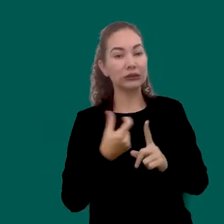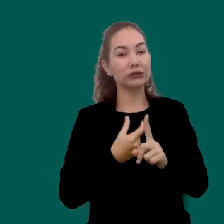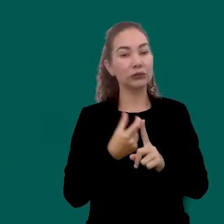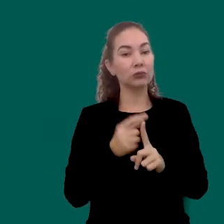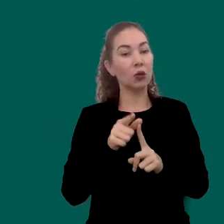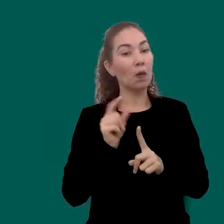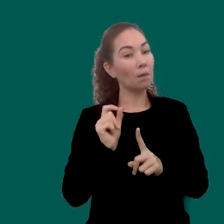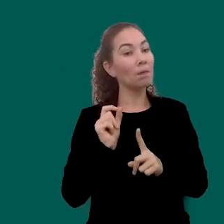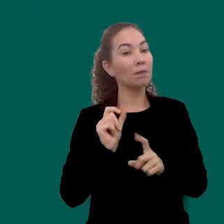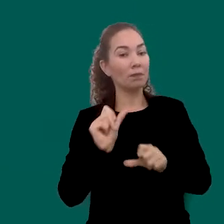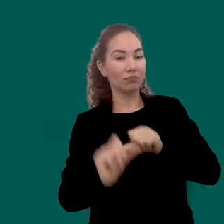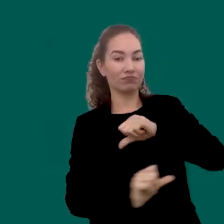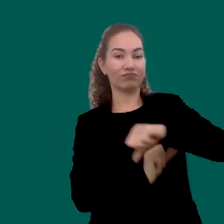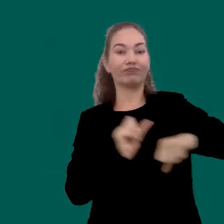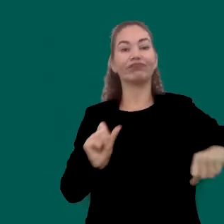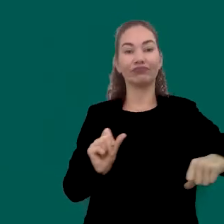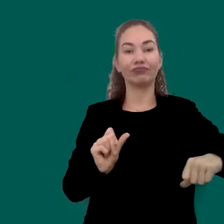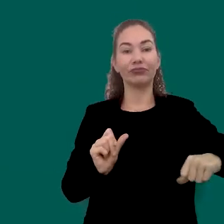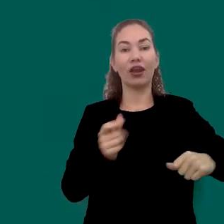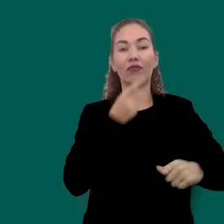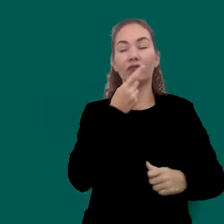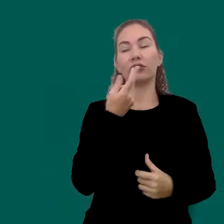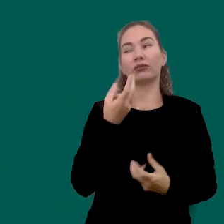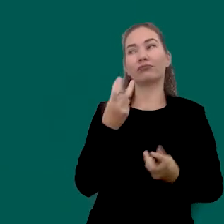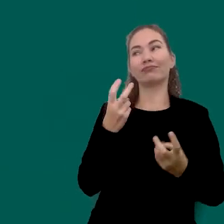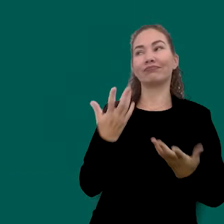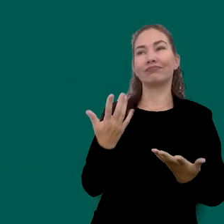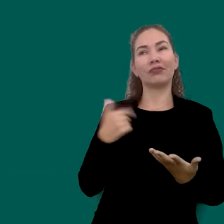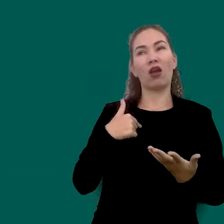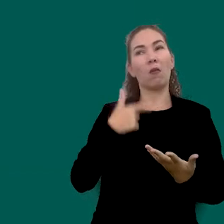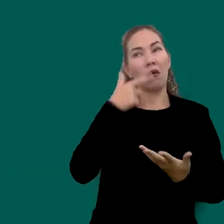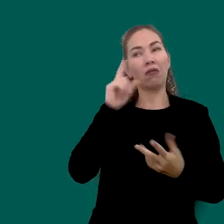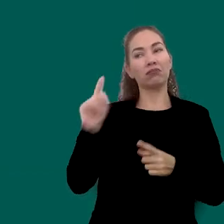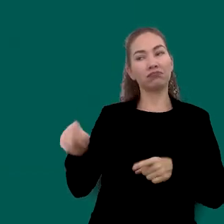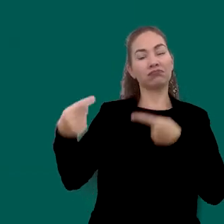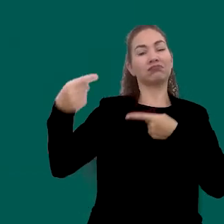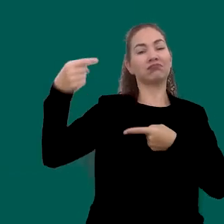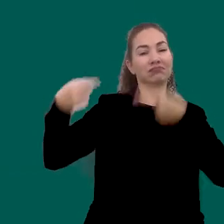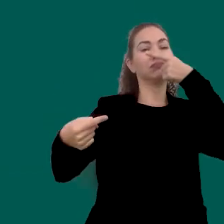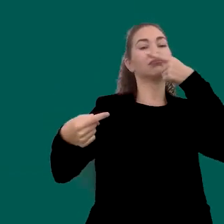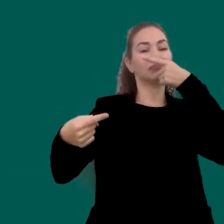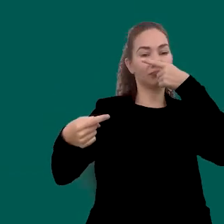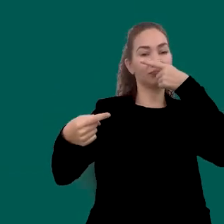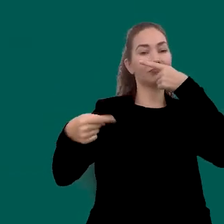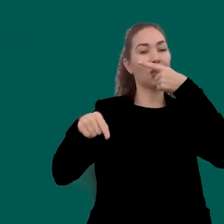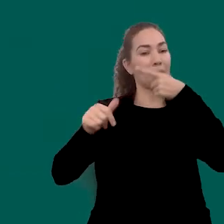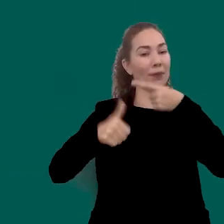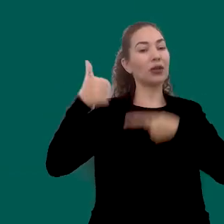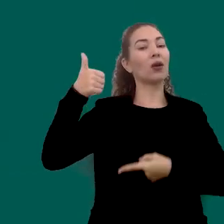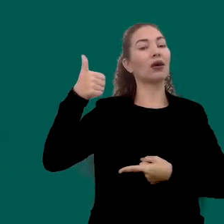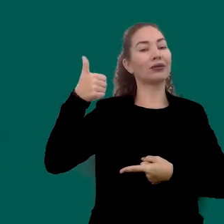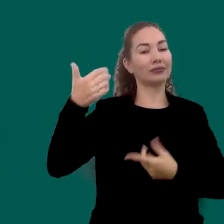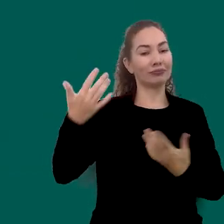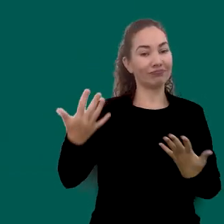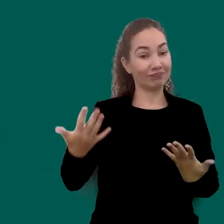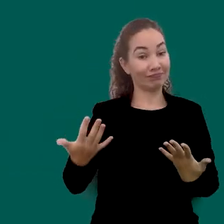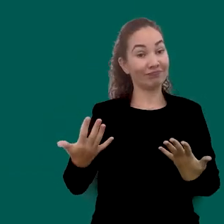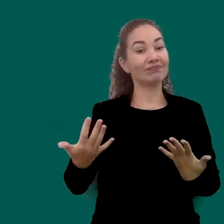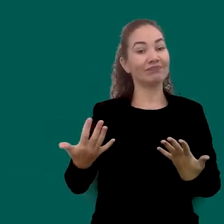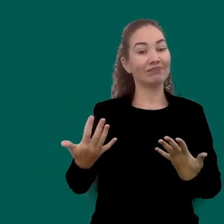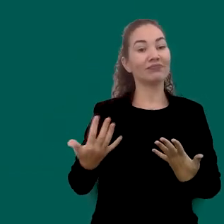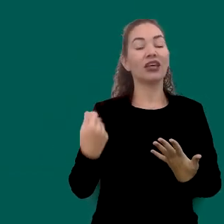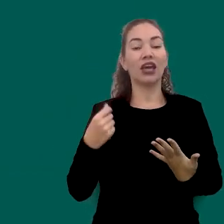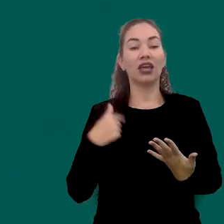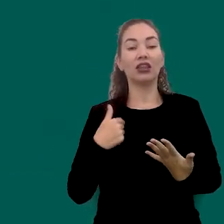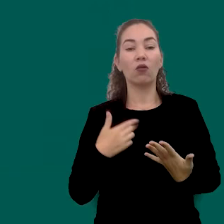mudar completamente. Daqui a pouco eles podem dizer assim, não, peraí, eu consigo competir com esses caras. Isso é muito mais vantajoso, né? Então eu vou